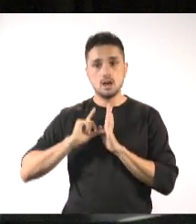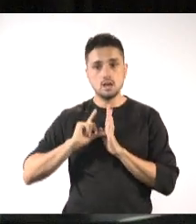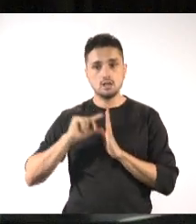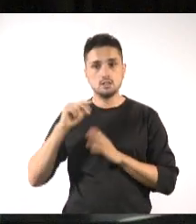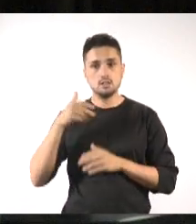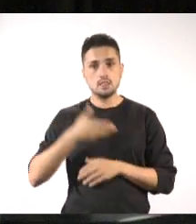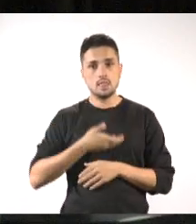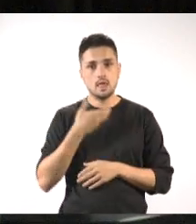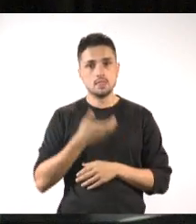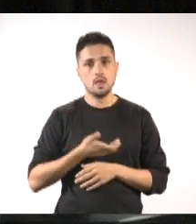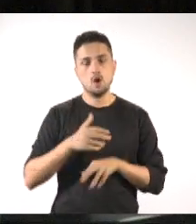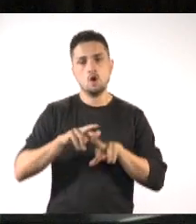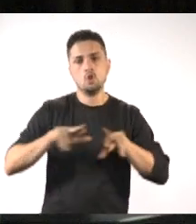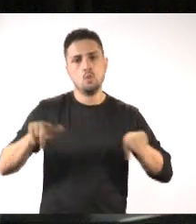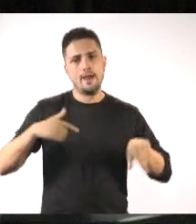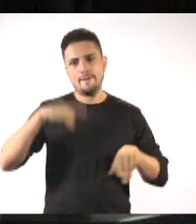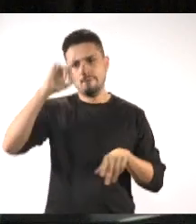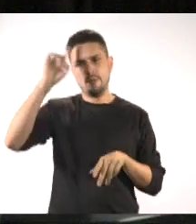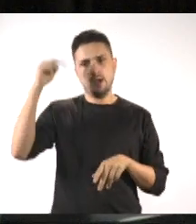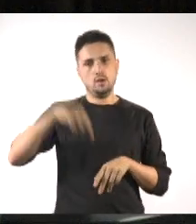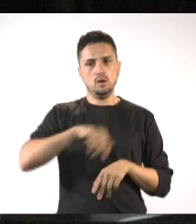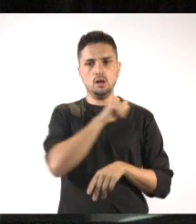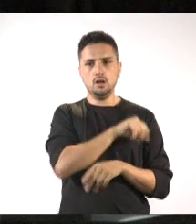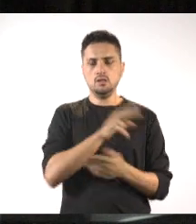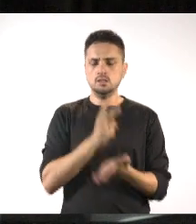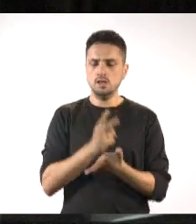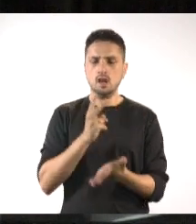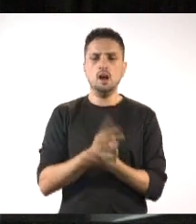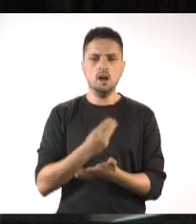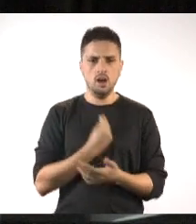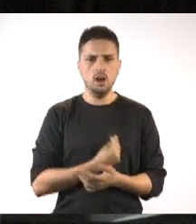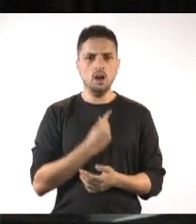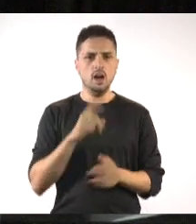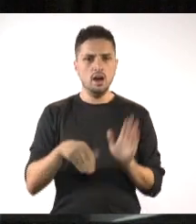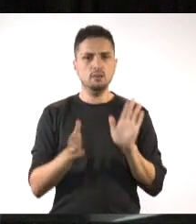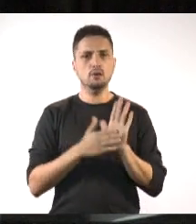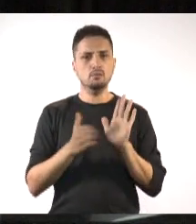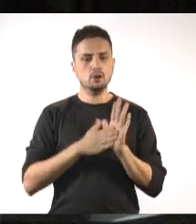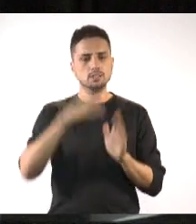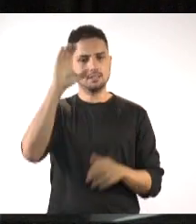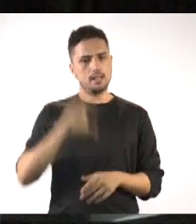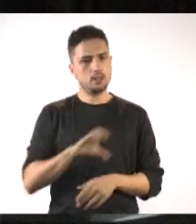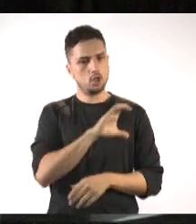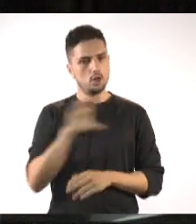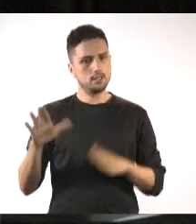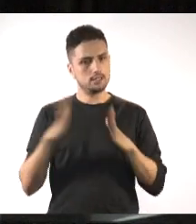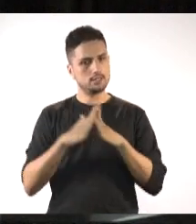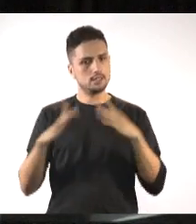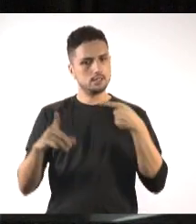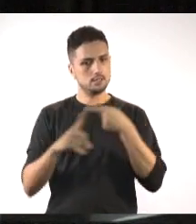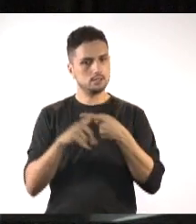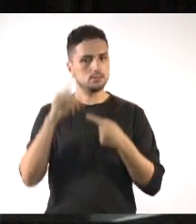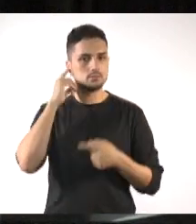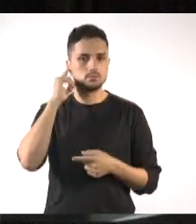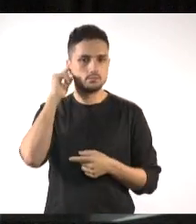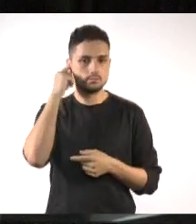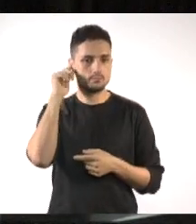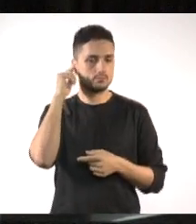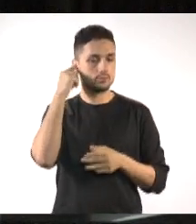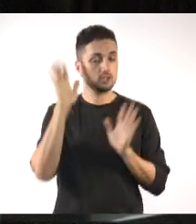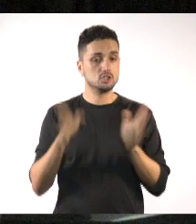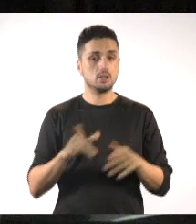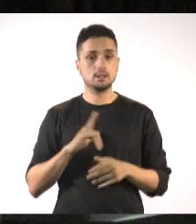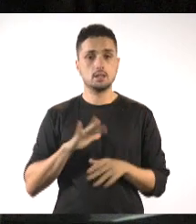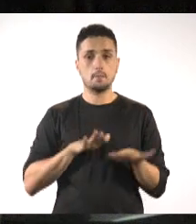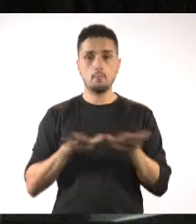ela não foi invenção aqui do Rio de Janeiro, ela sempre existiu como uma proposta da Igreja Católica. E já havia aqui algum movimento na ocasião